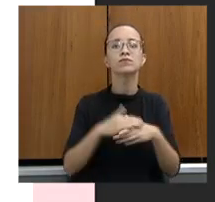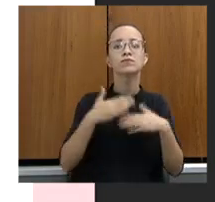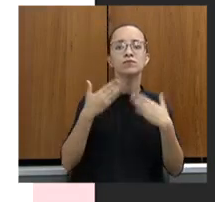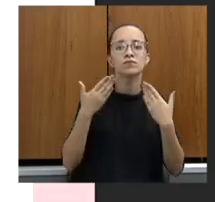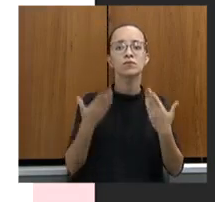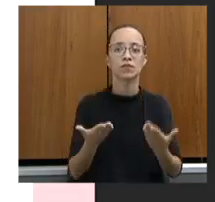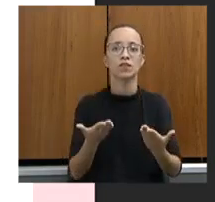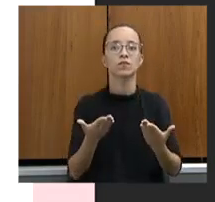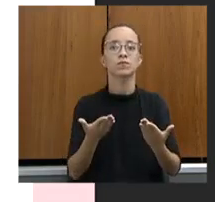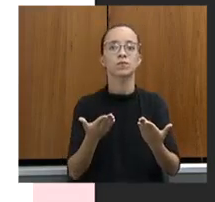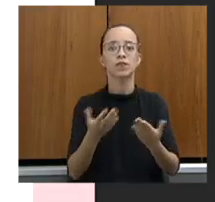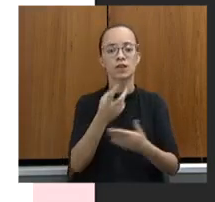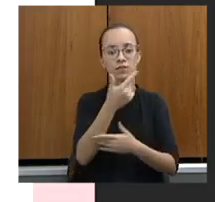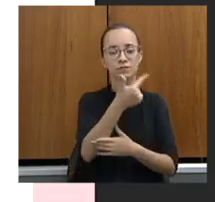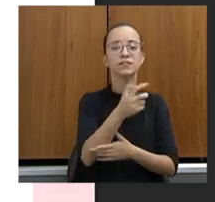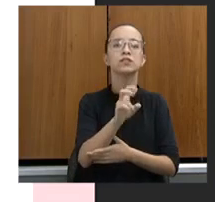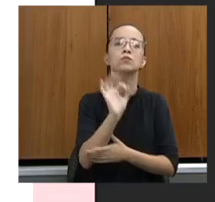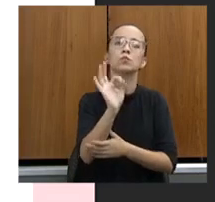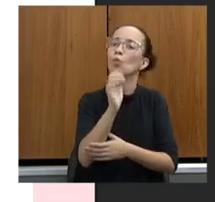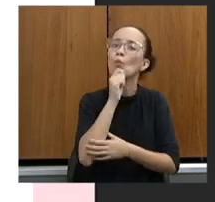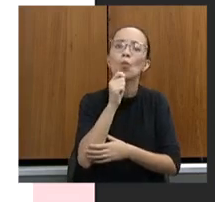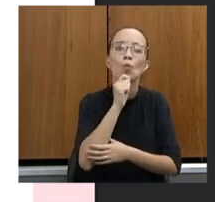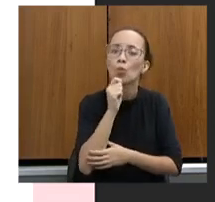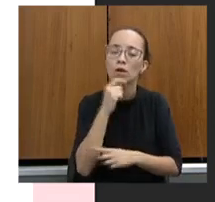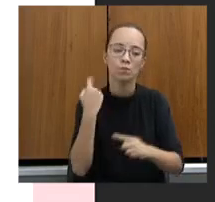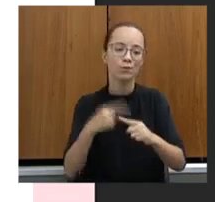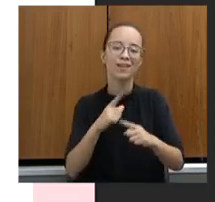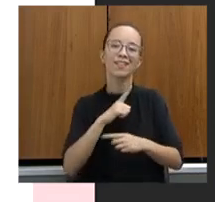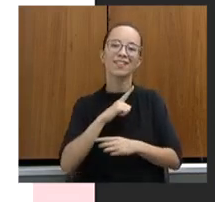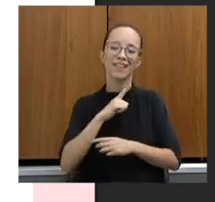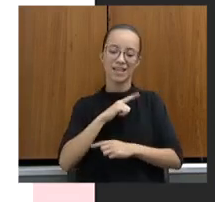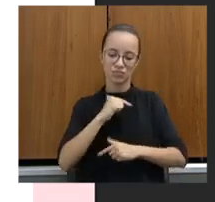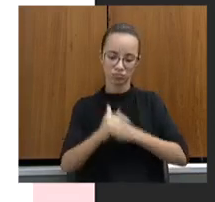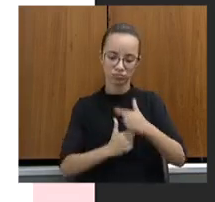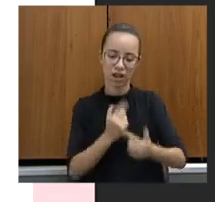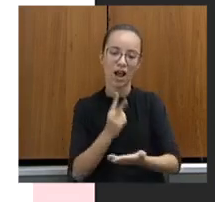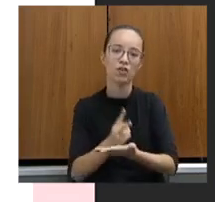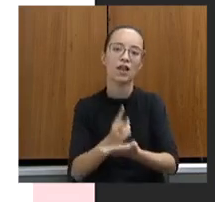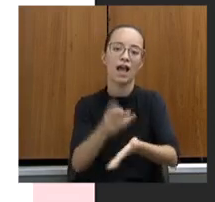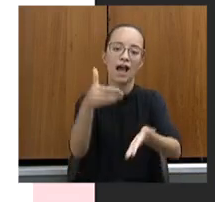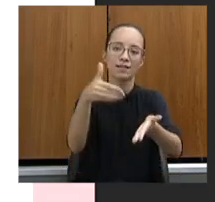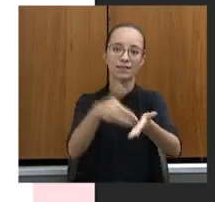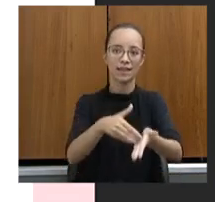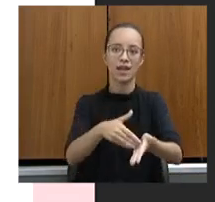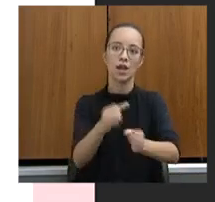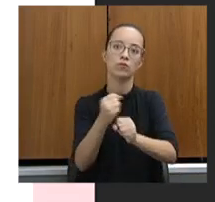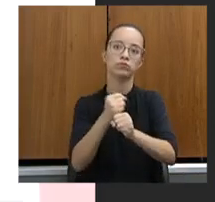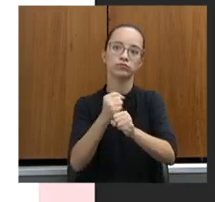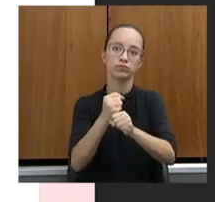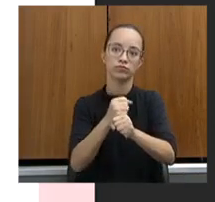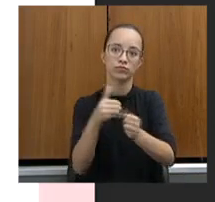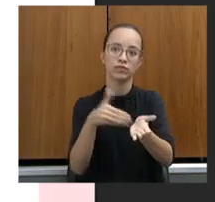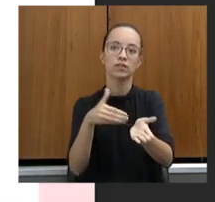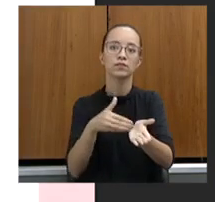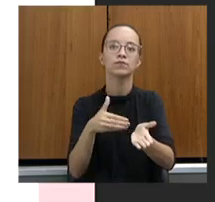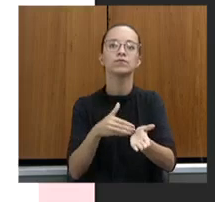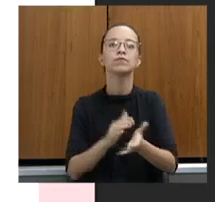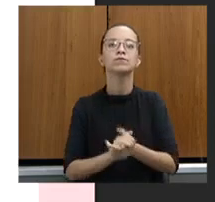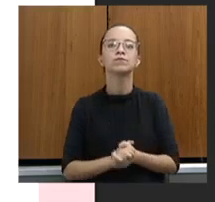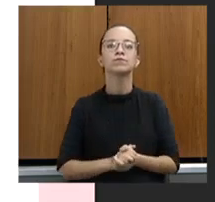questão de ainda não está nos 25% é porque a gente ainda tem uma execução a acontecer até o final deste ano próximo por